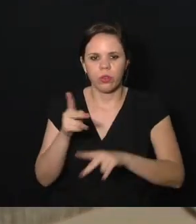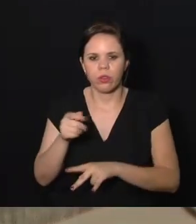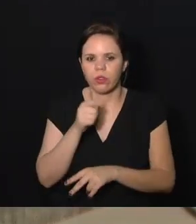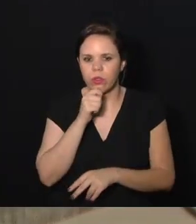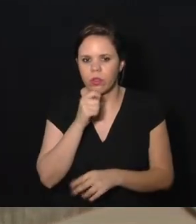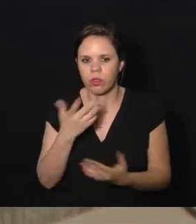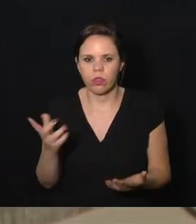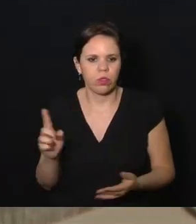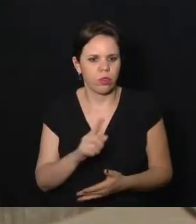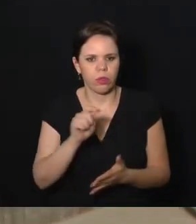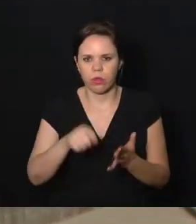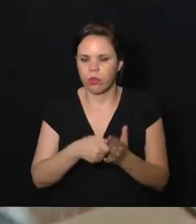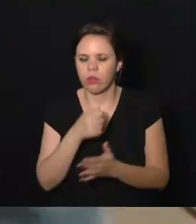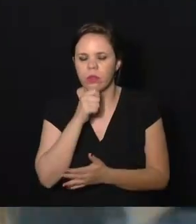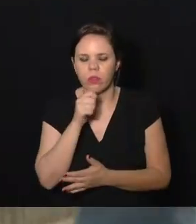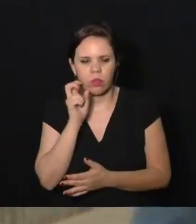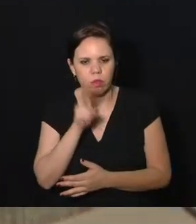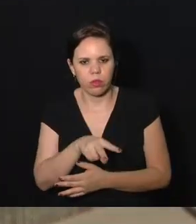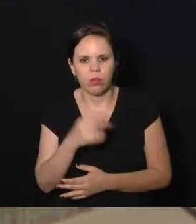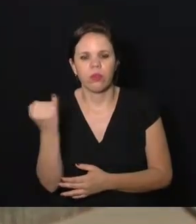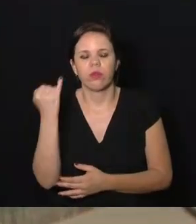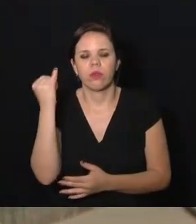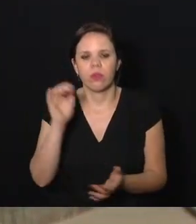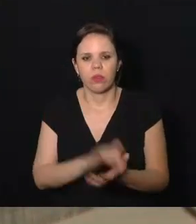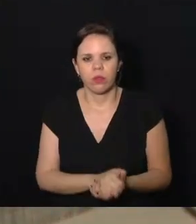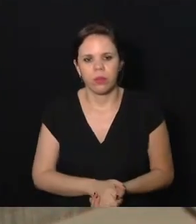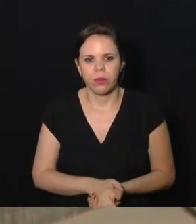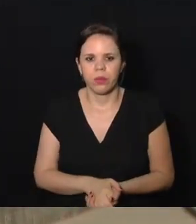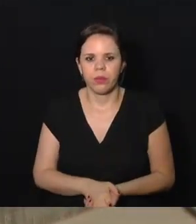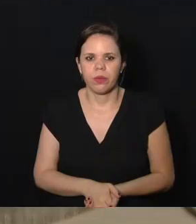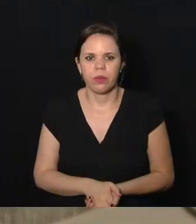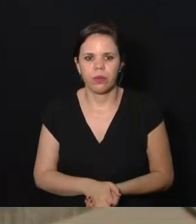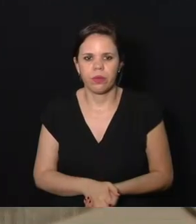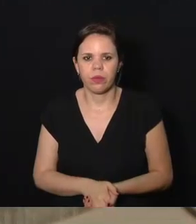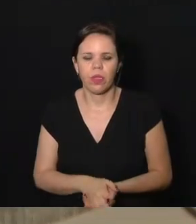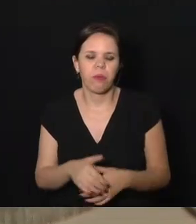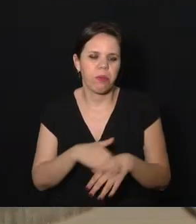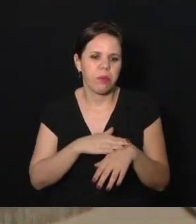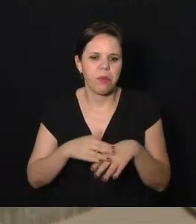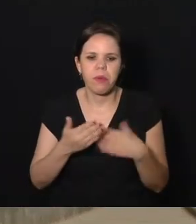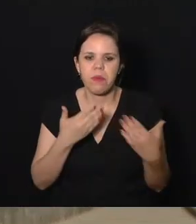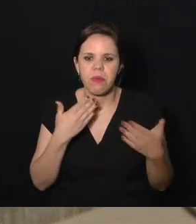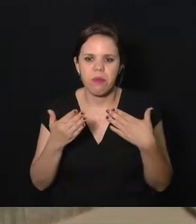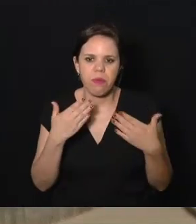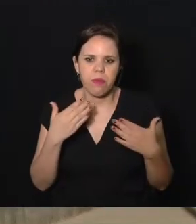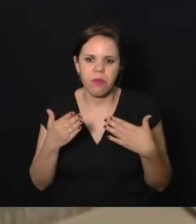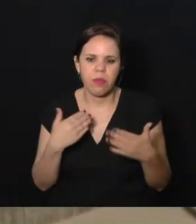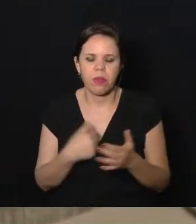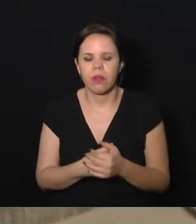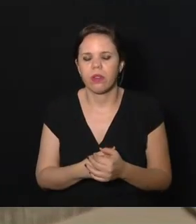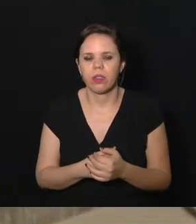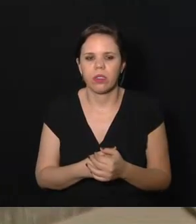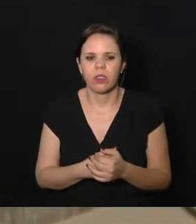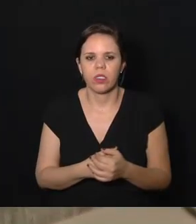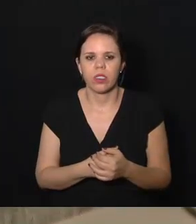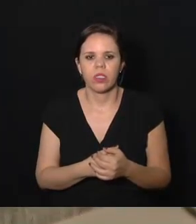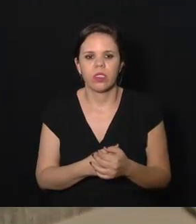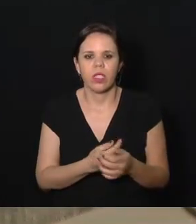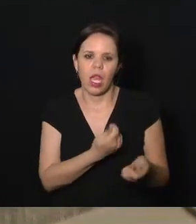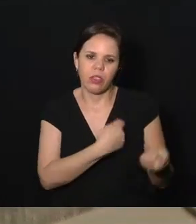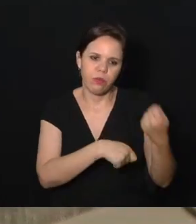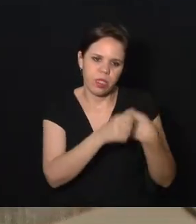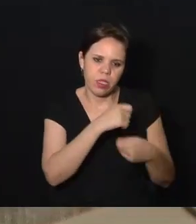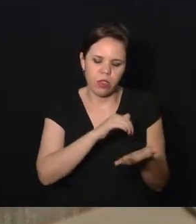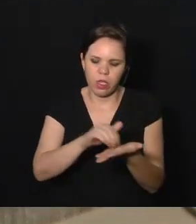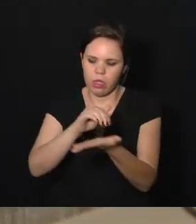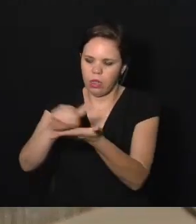assinaram, porque eles viram a importância de se conversar na gestão dos